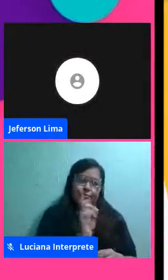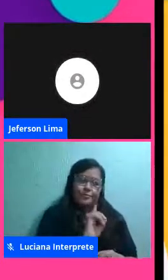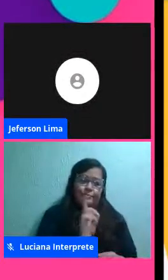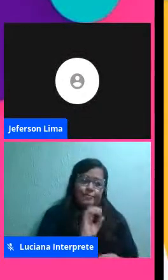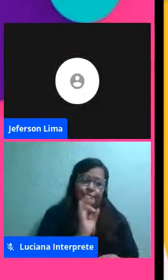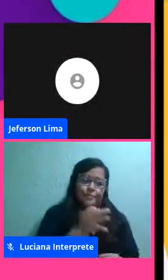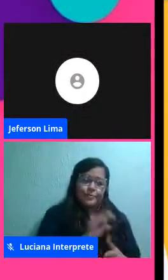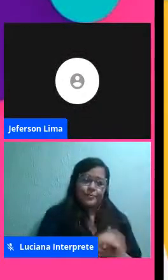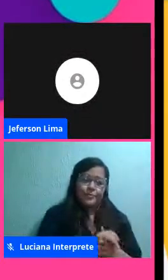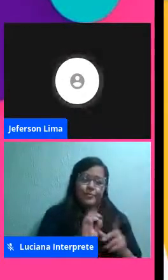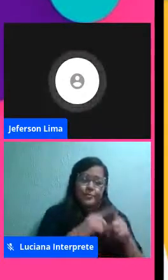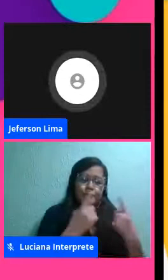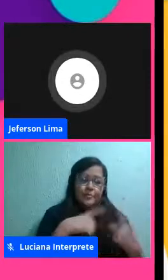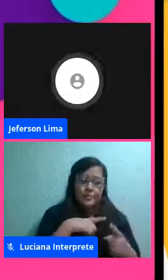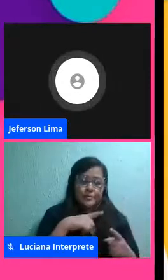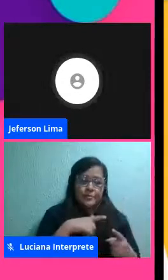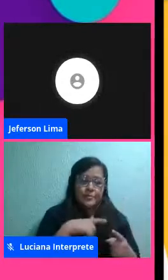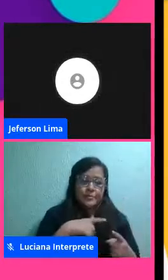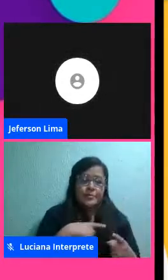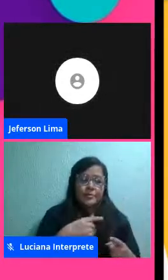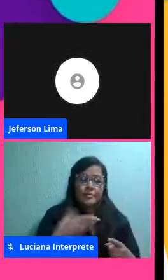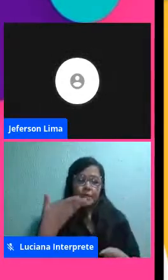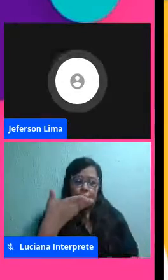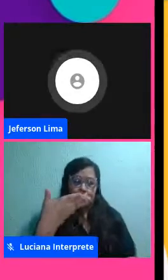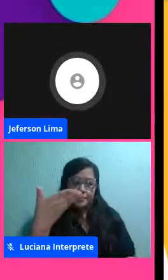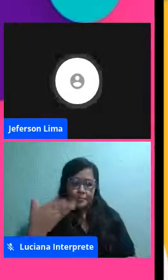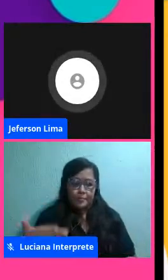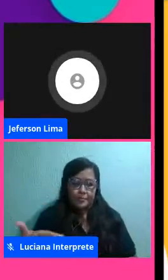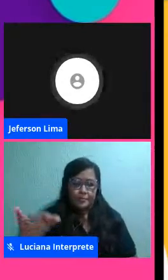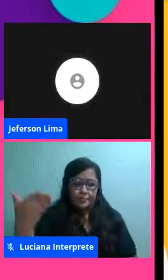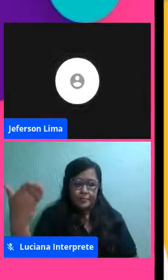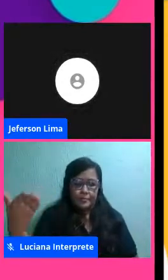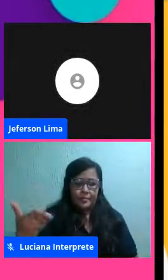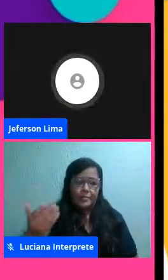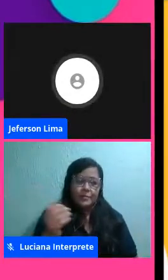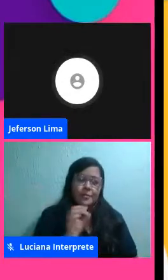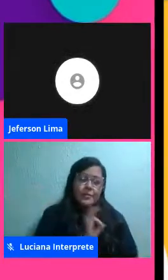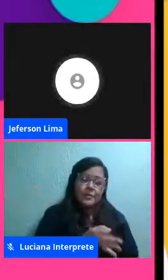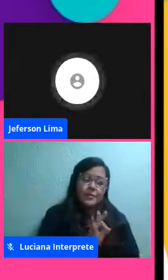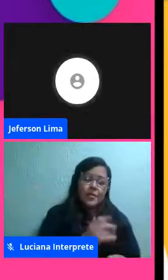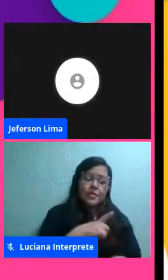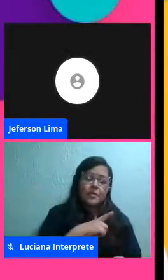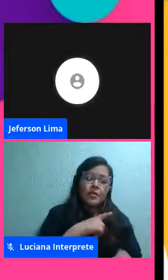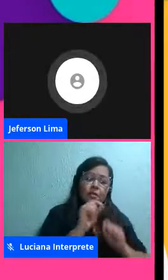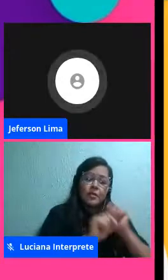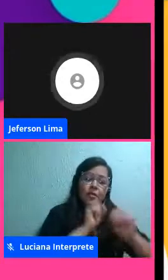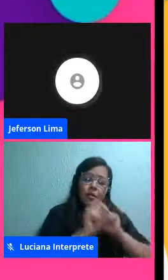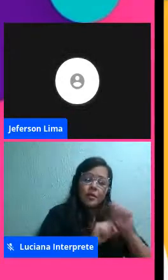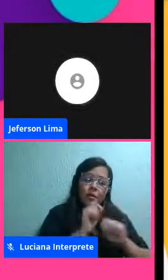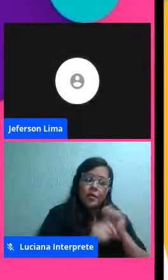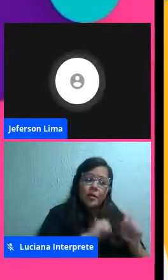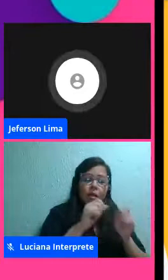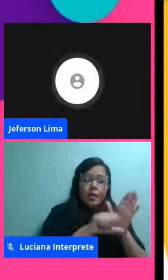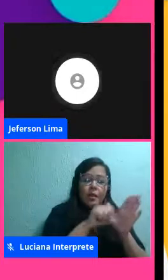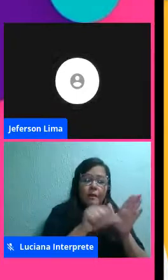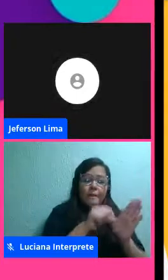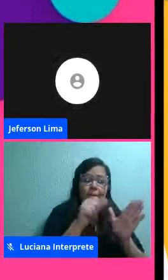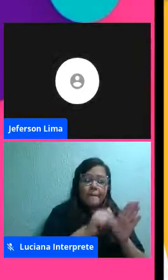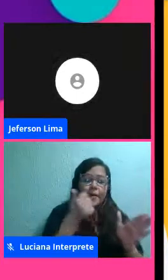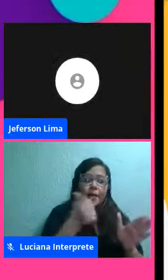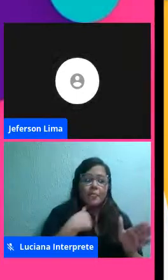Functions Real Time Database. E aqui vem minha primeira dica, né? Sobre o funcionamento do projeto,